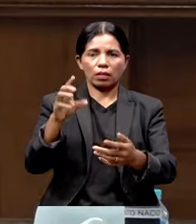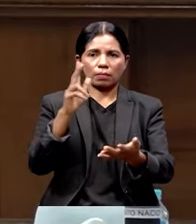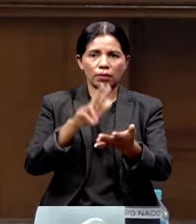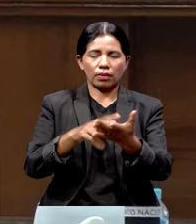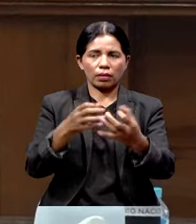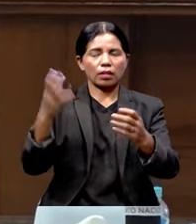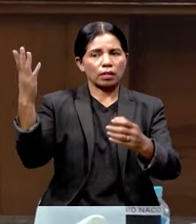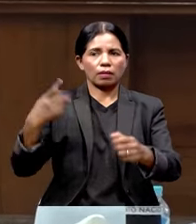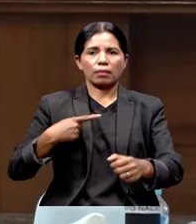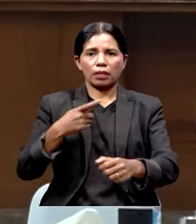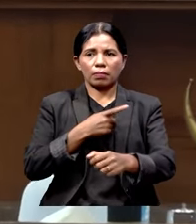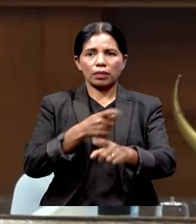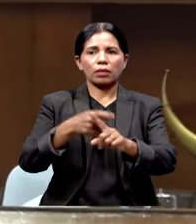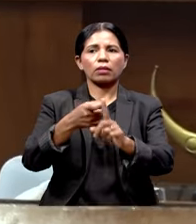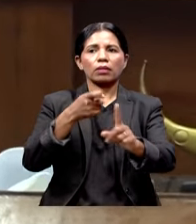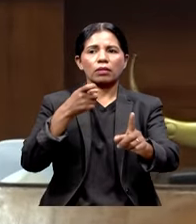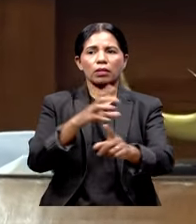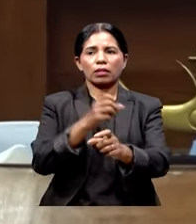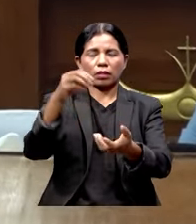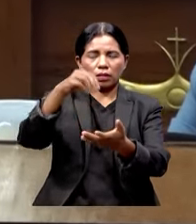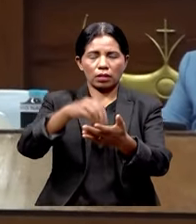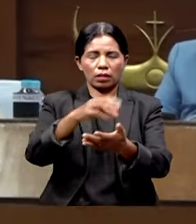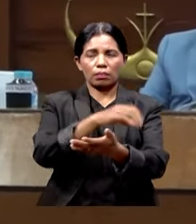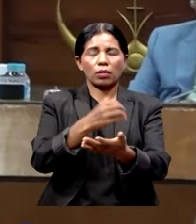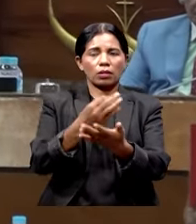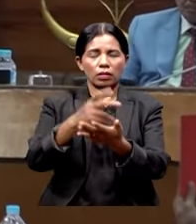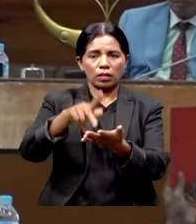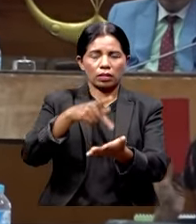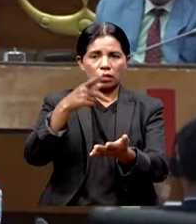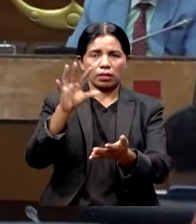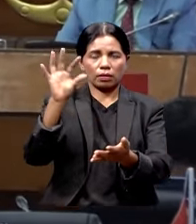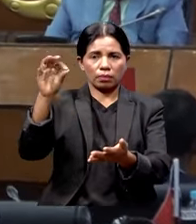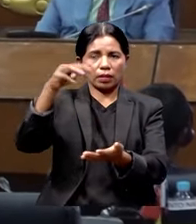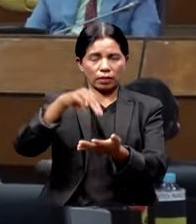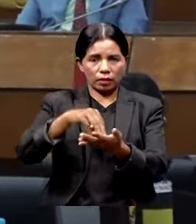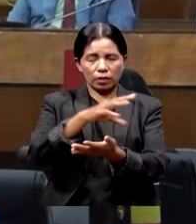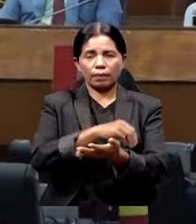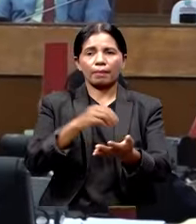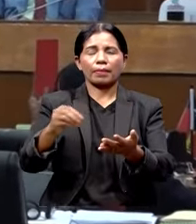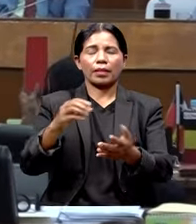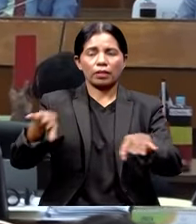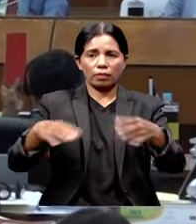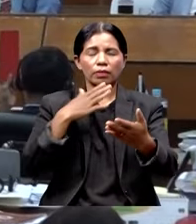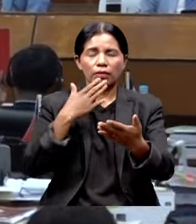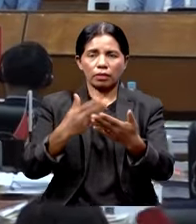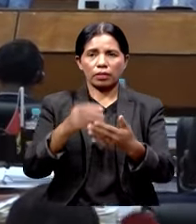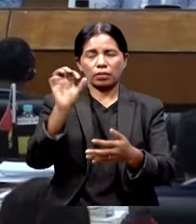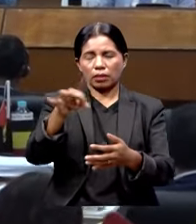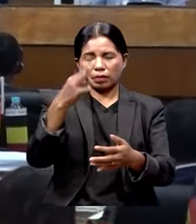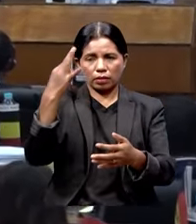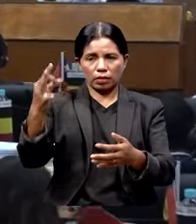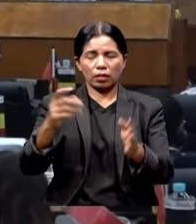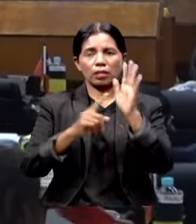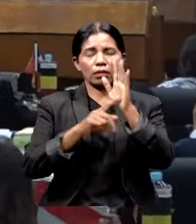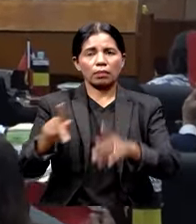iha Parlamento Nasional husi montante ne aloka ba salario vencimento tokon sia resin bes no servisu tokon san resensia liu